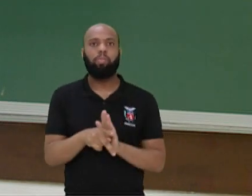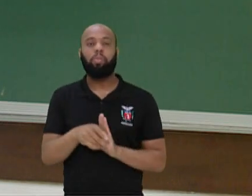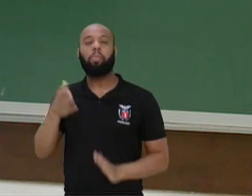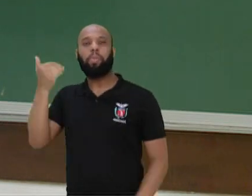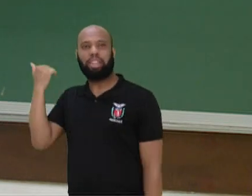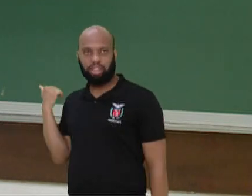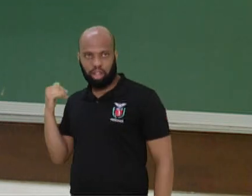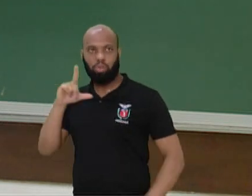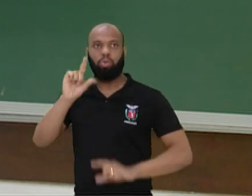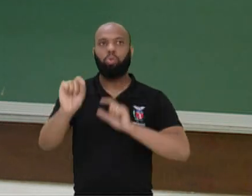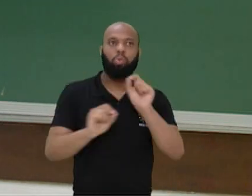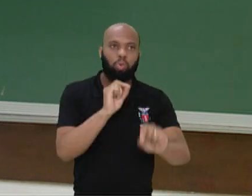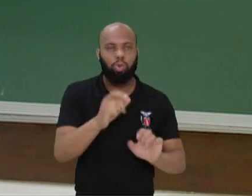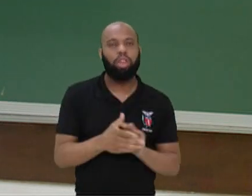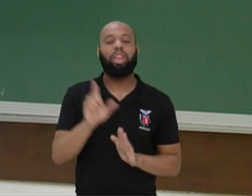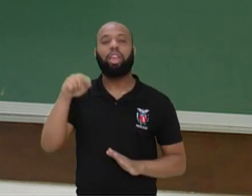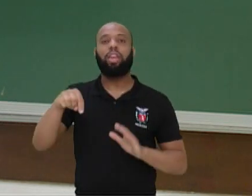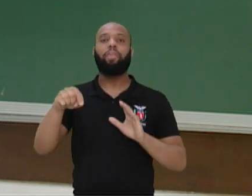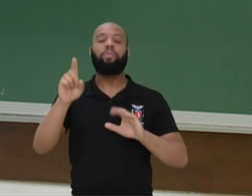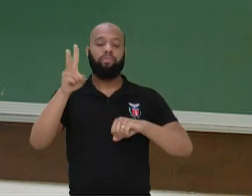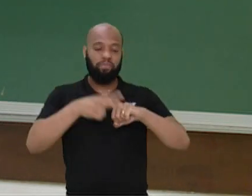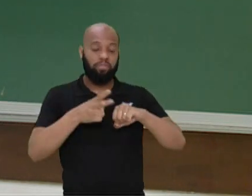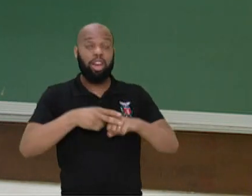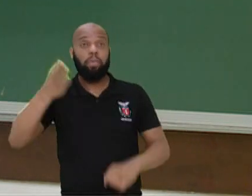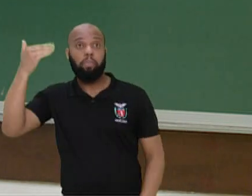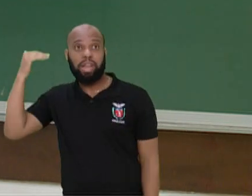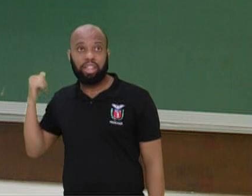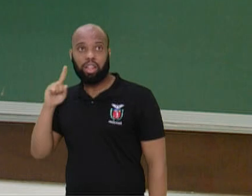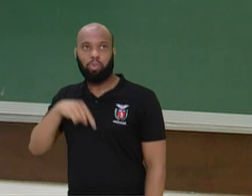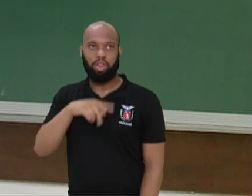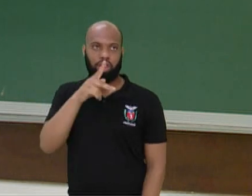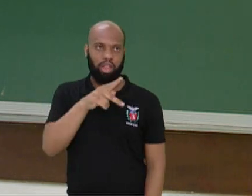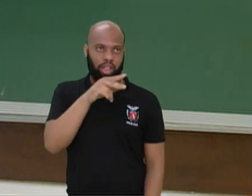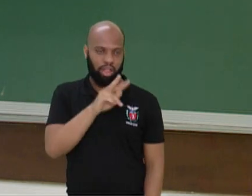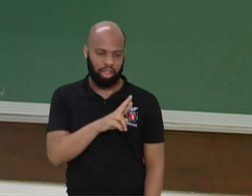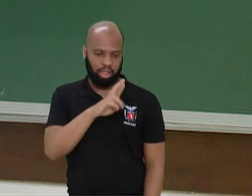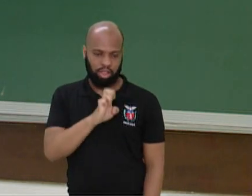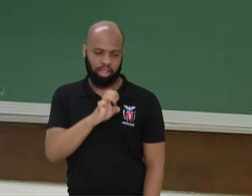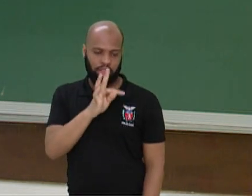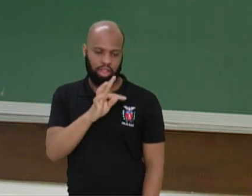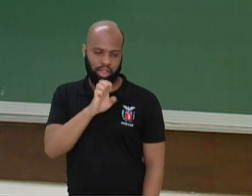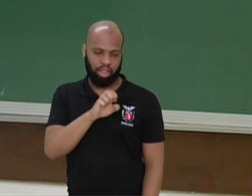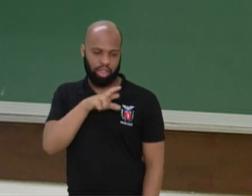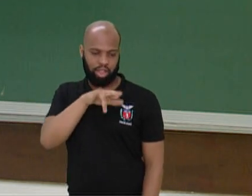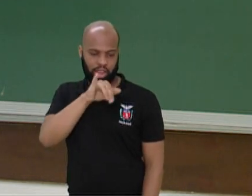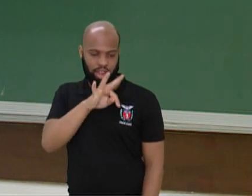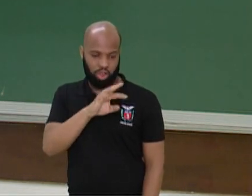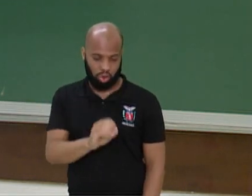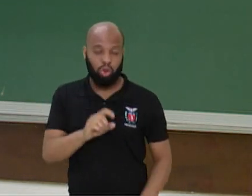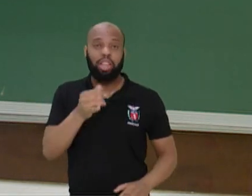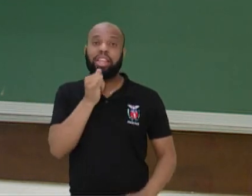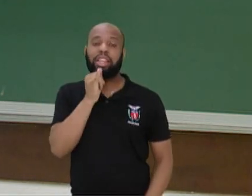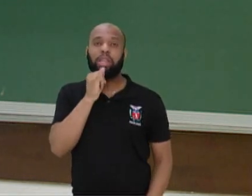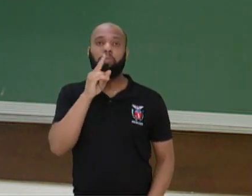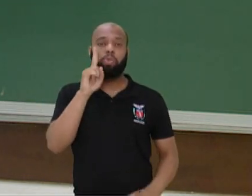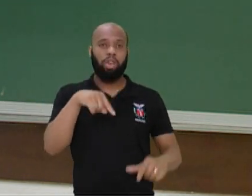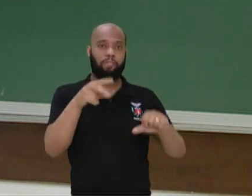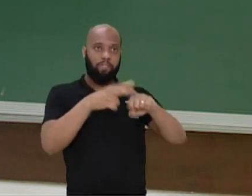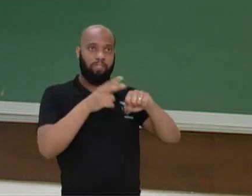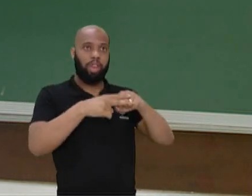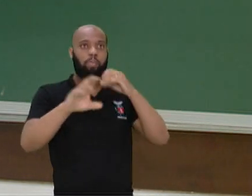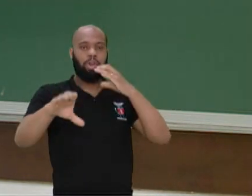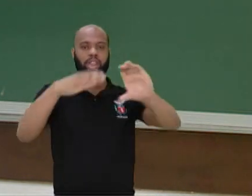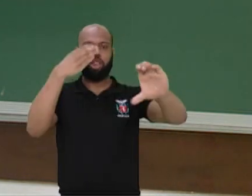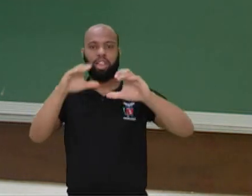indicativo, então, são os verbos que estão no passado, já aconteceram. Por exemplo, o verbo cantar, a terminação